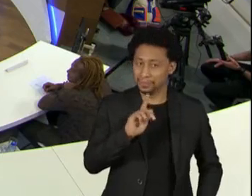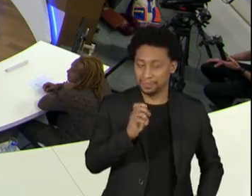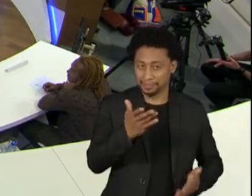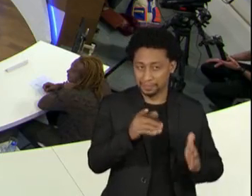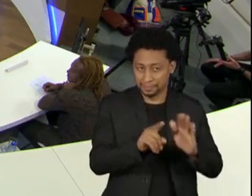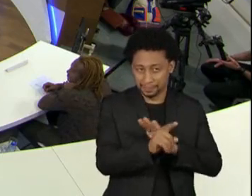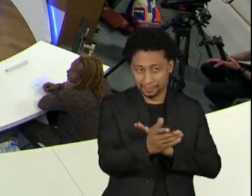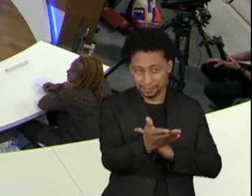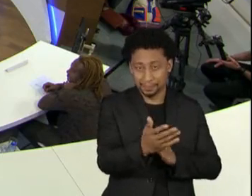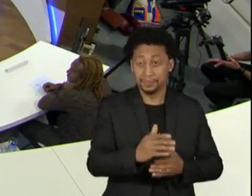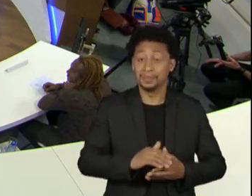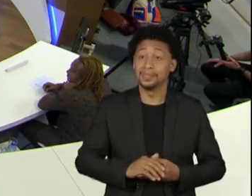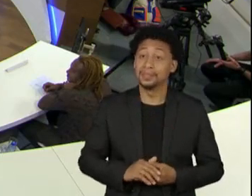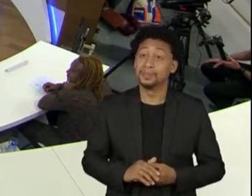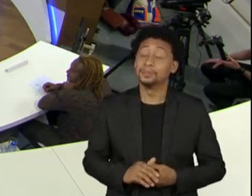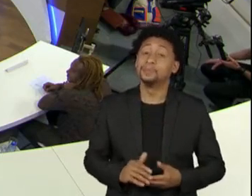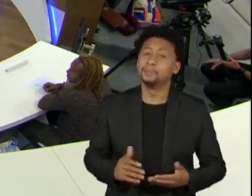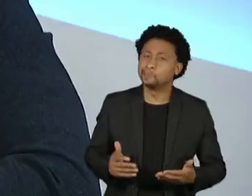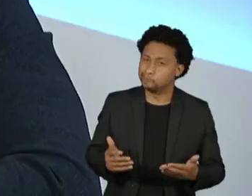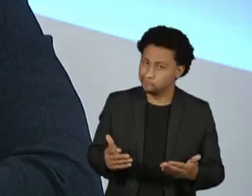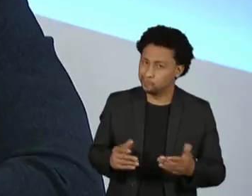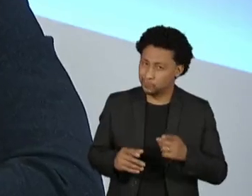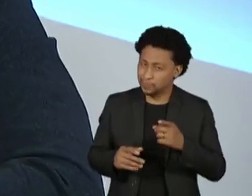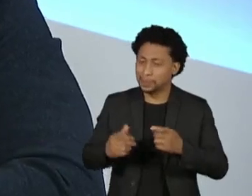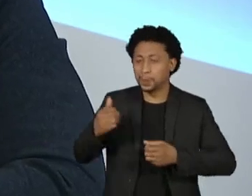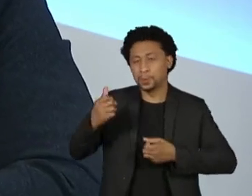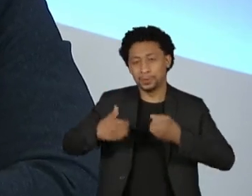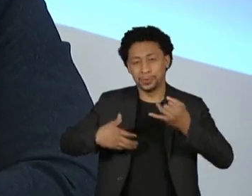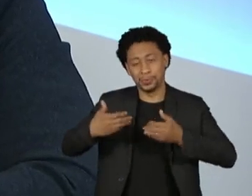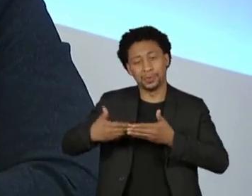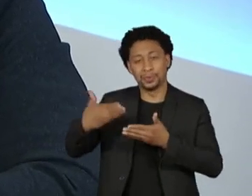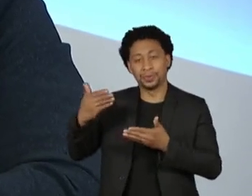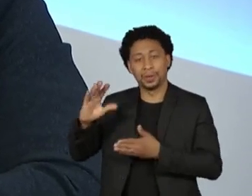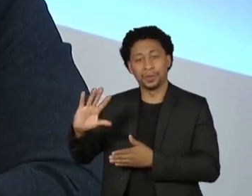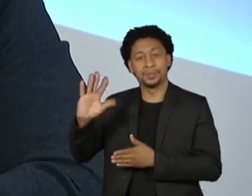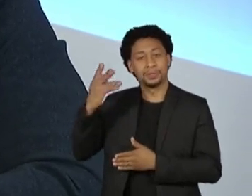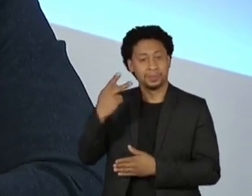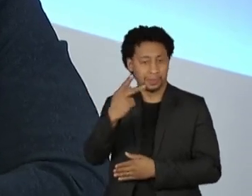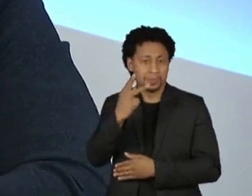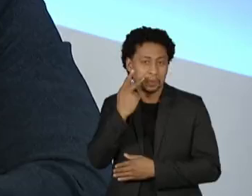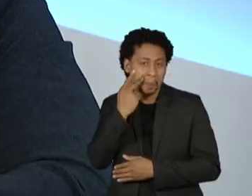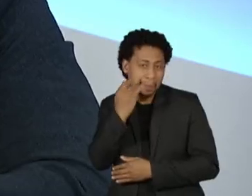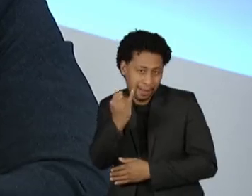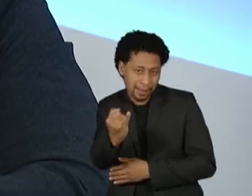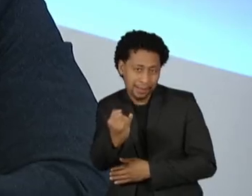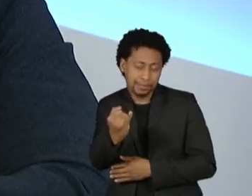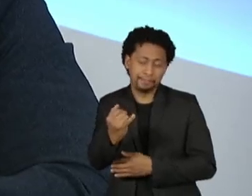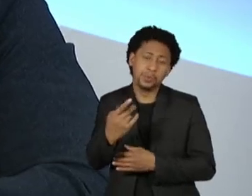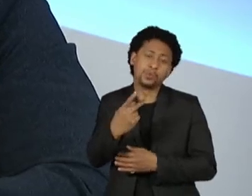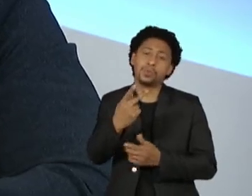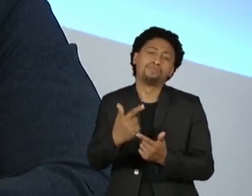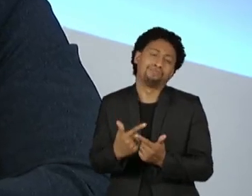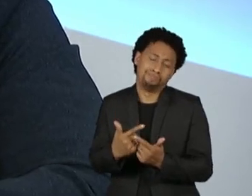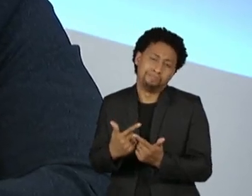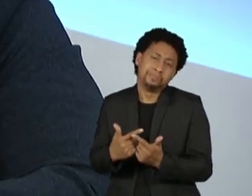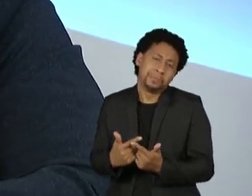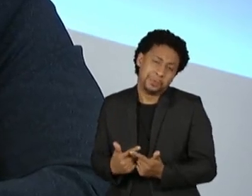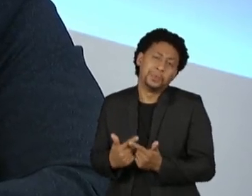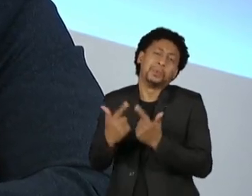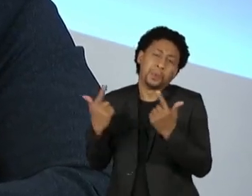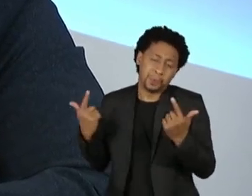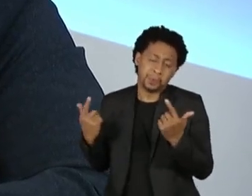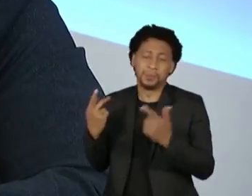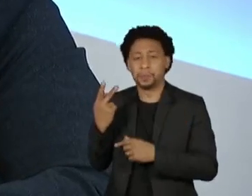e Seu Jorge eh Você falou algumas vezes do seu pai aqui eh e da Sorte que você teve de ter essa figura